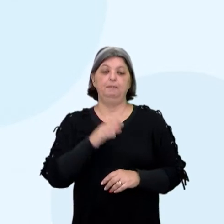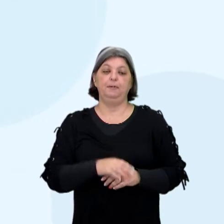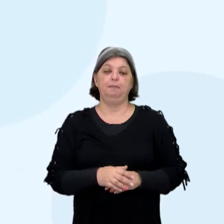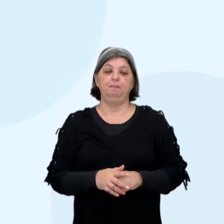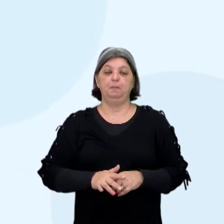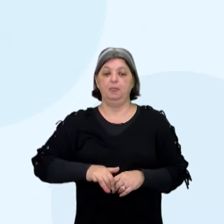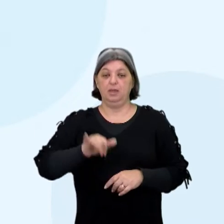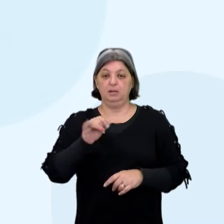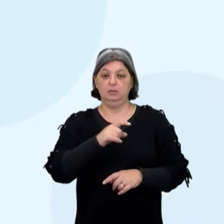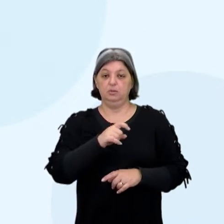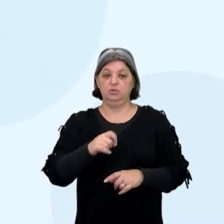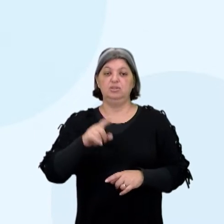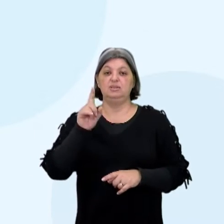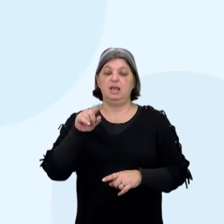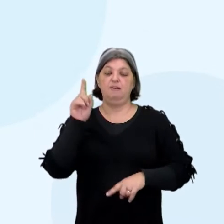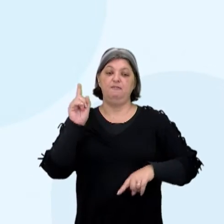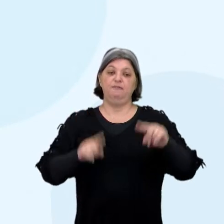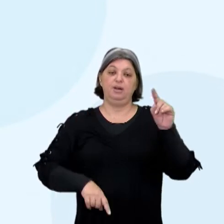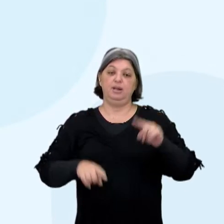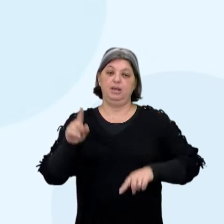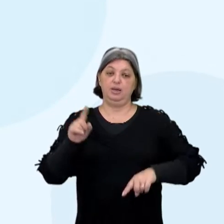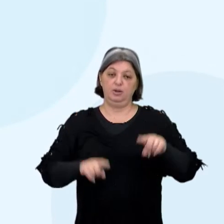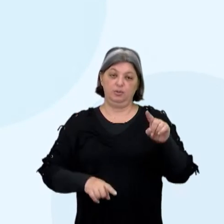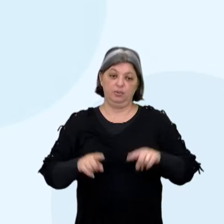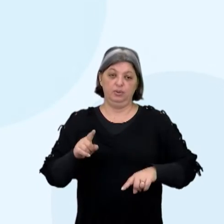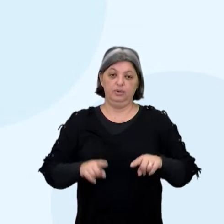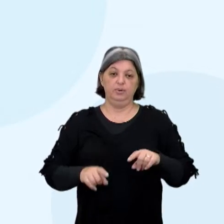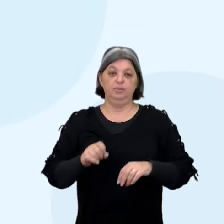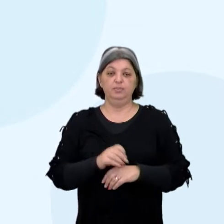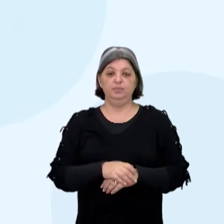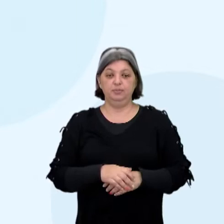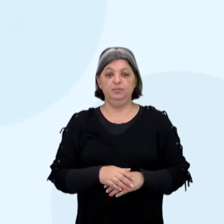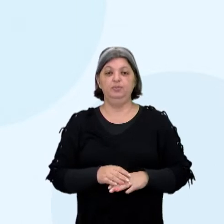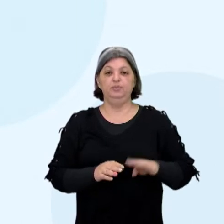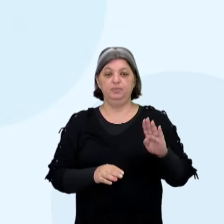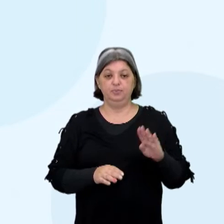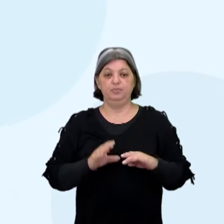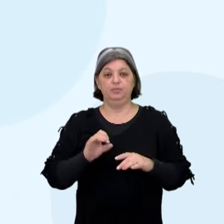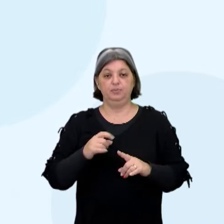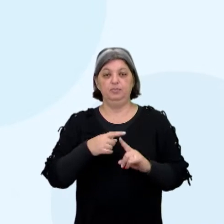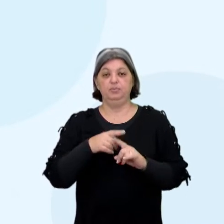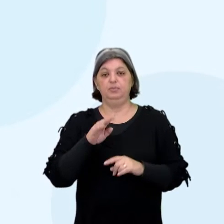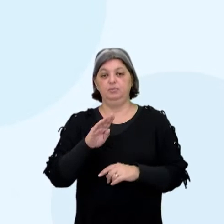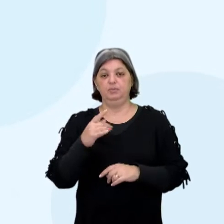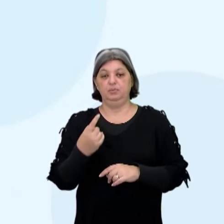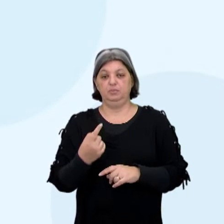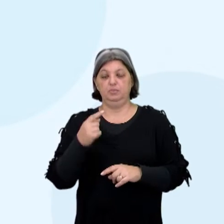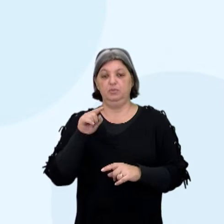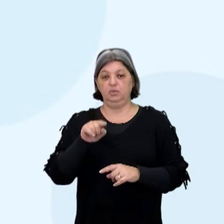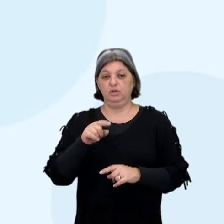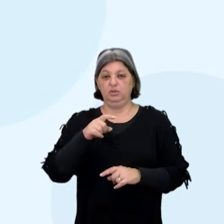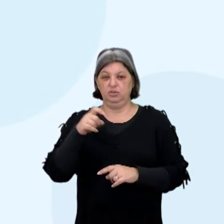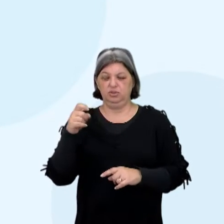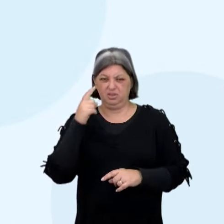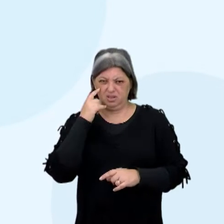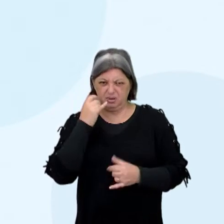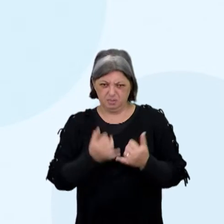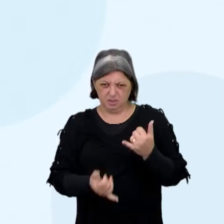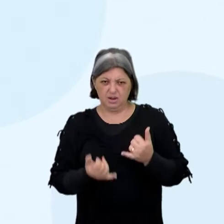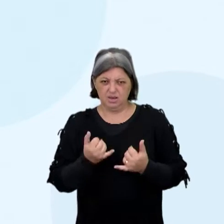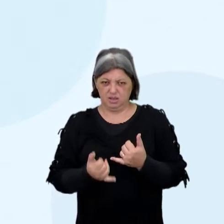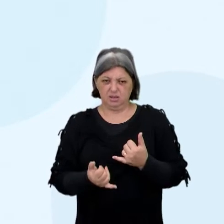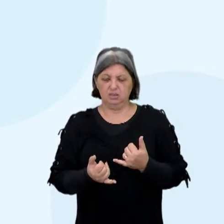as variáveis e y vai ser igual a beta 0 mais beta 1 vezes x. Poxa, parecido com alguma coisinha que você conhece,